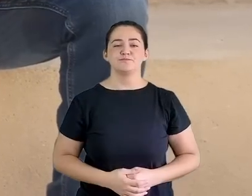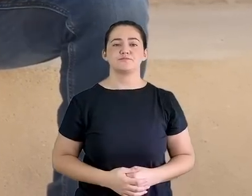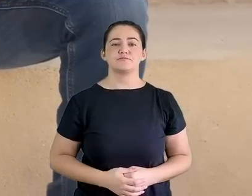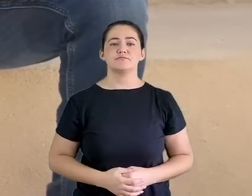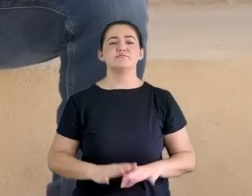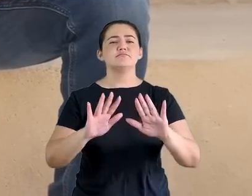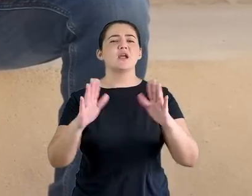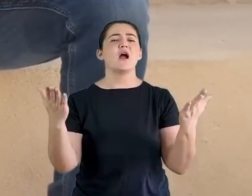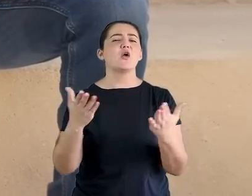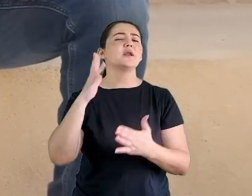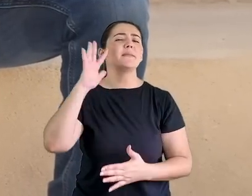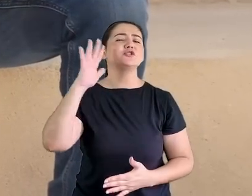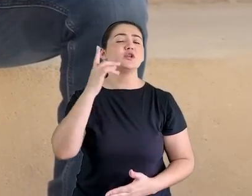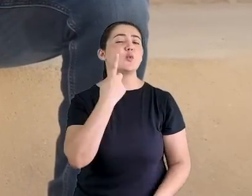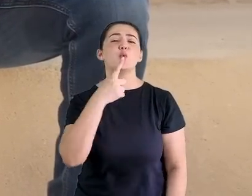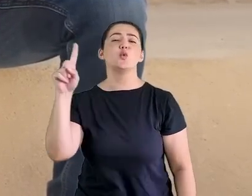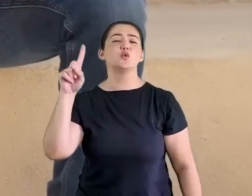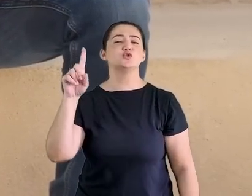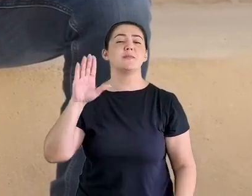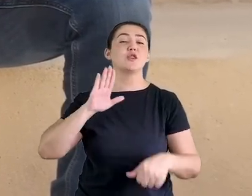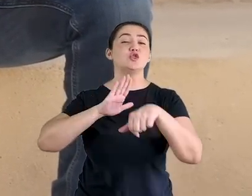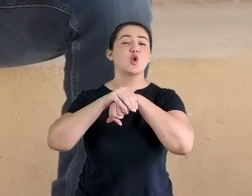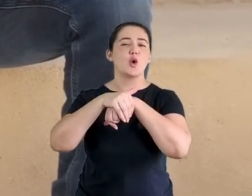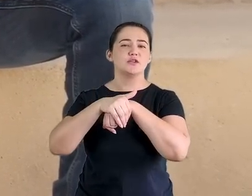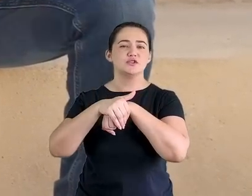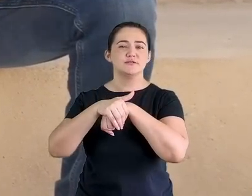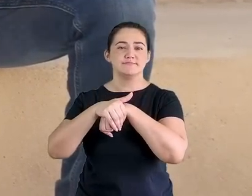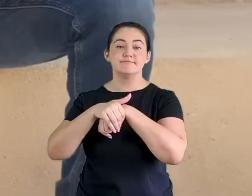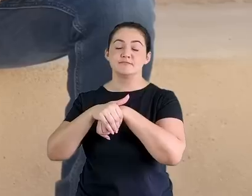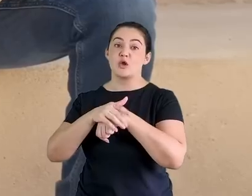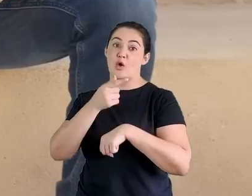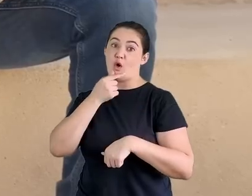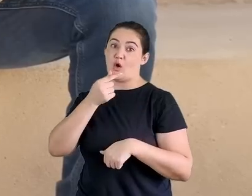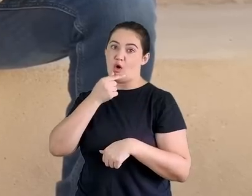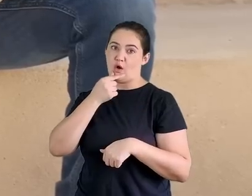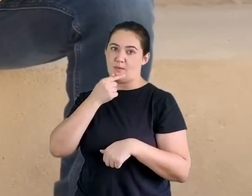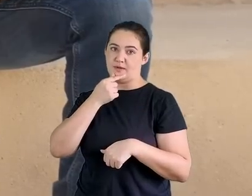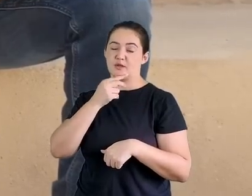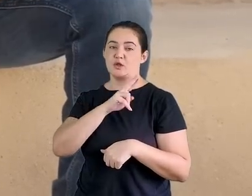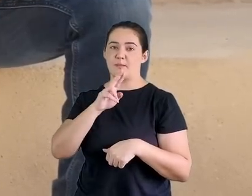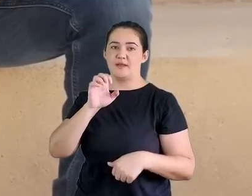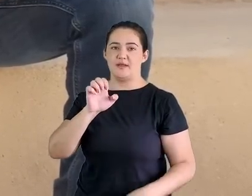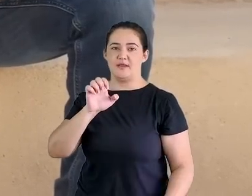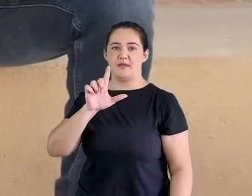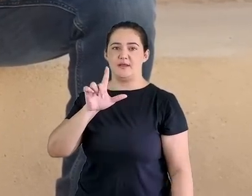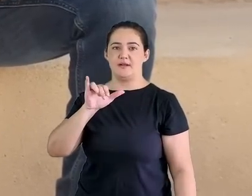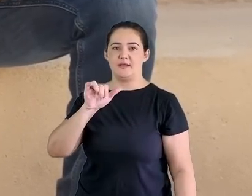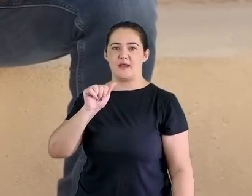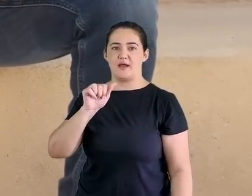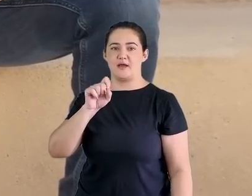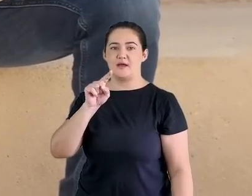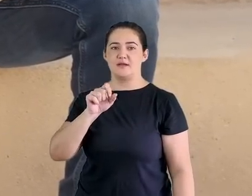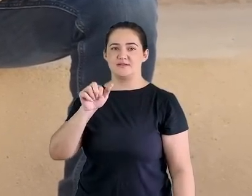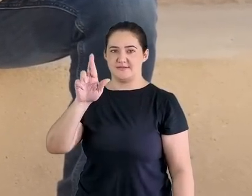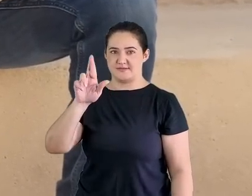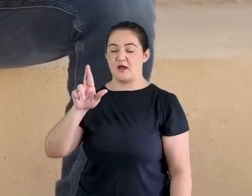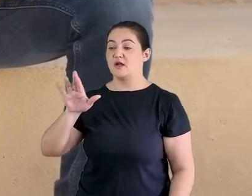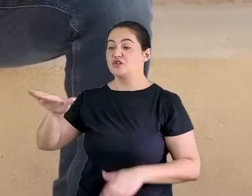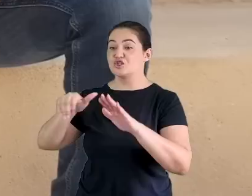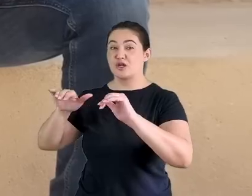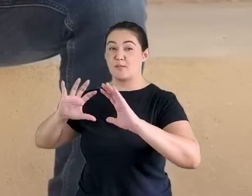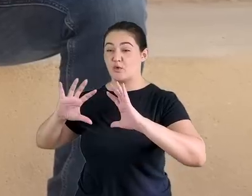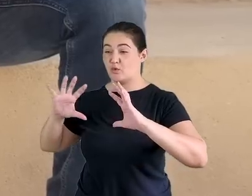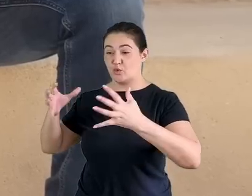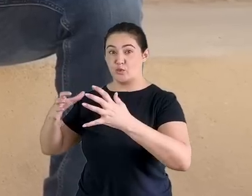rebeldes, Eleazar Ben Yair, reuniu todos aqui sabendo que os romanos já tinham a sua ponte terminada, a sua